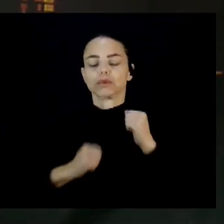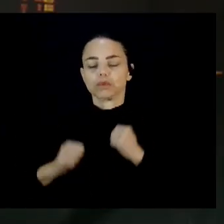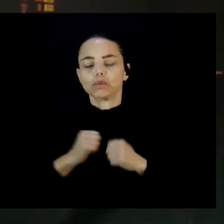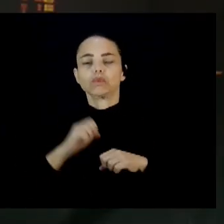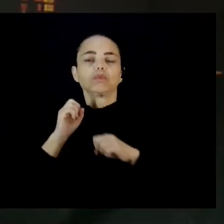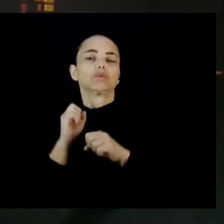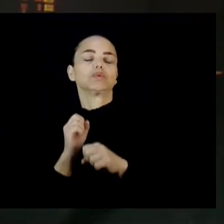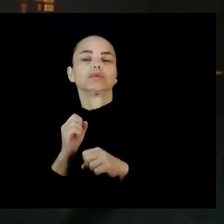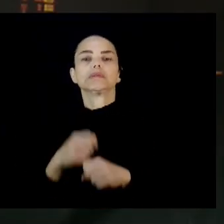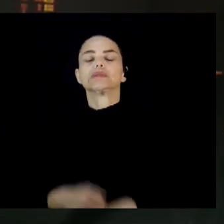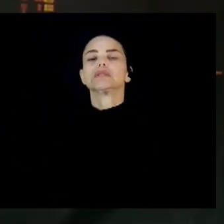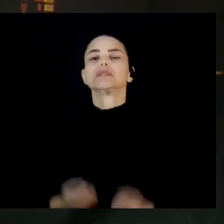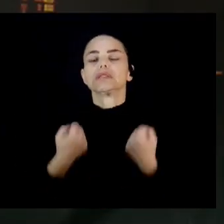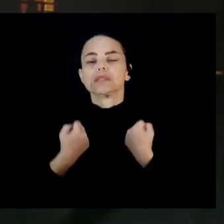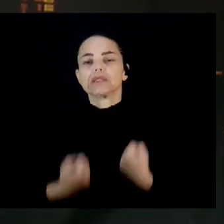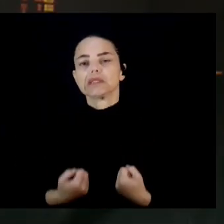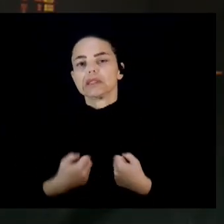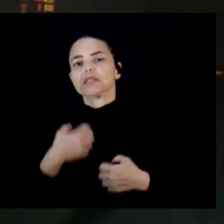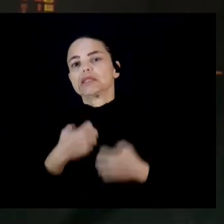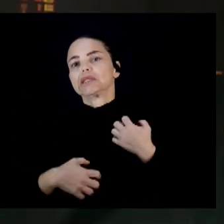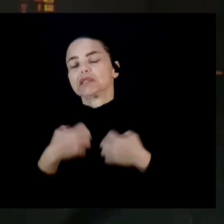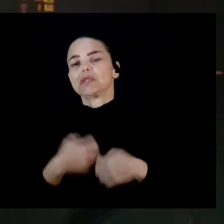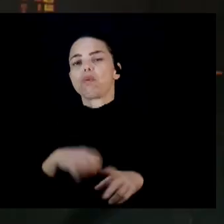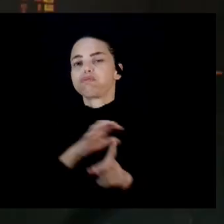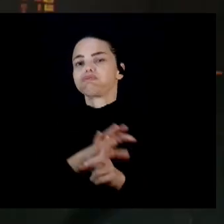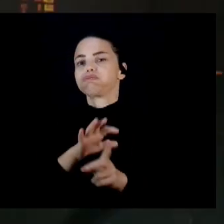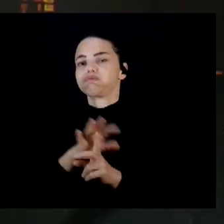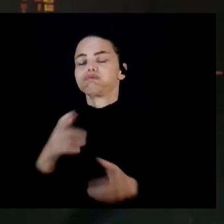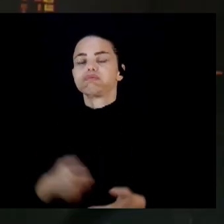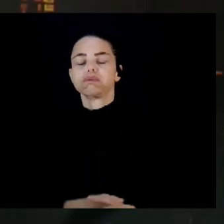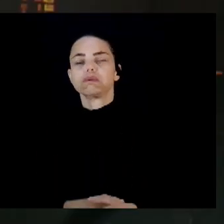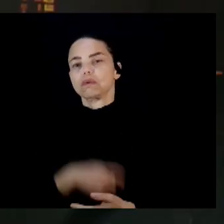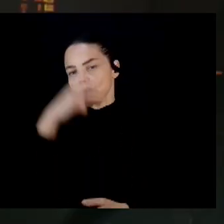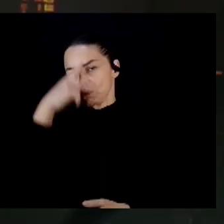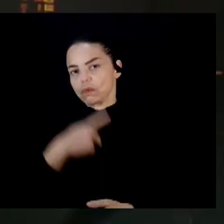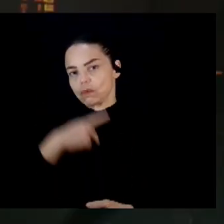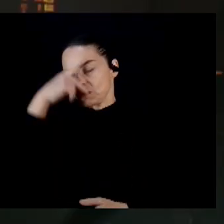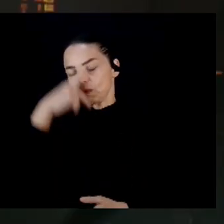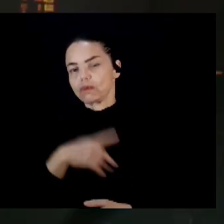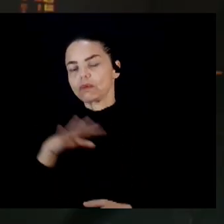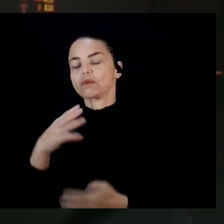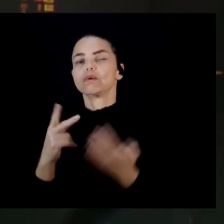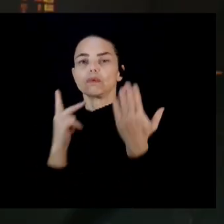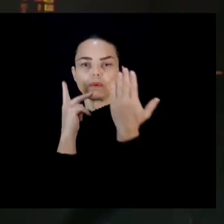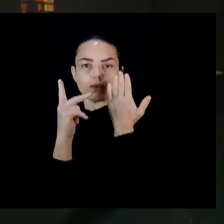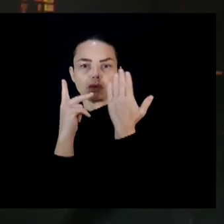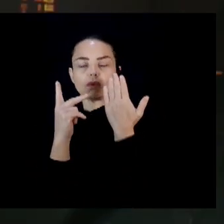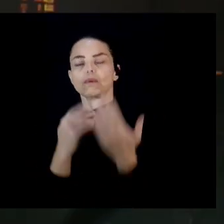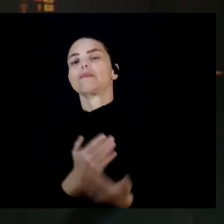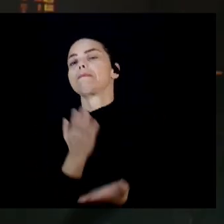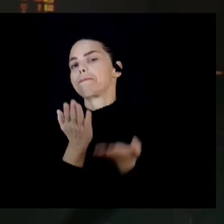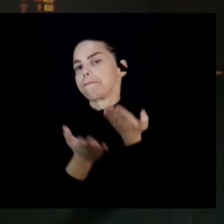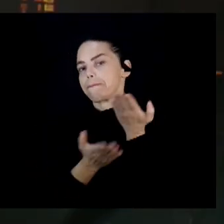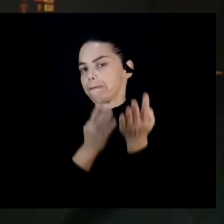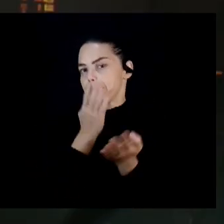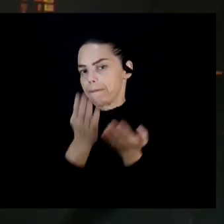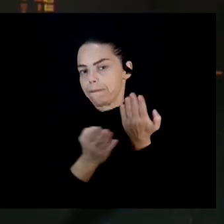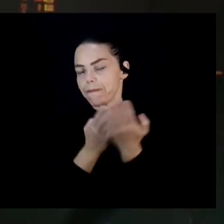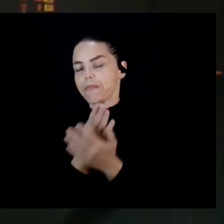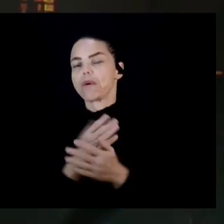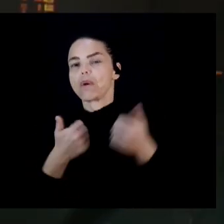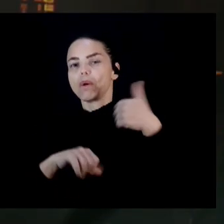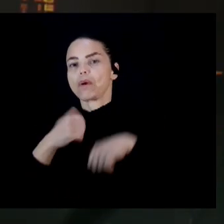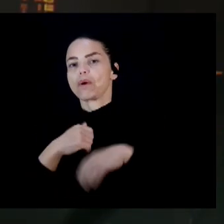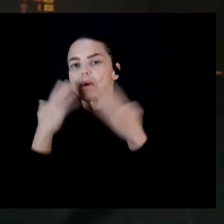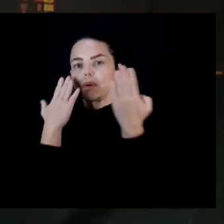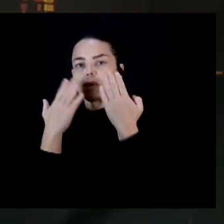sobrecarga emocional e autocobrança, além de realizar psicoterapia e avaliação psicológica. Também é apresentadora do